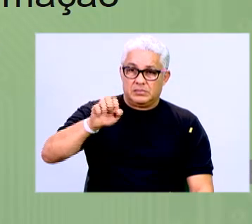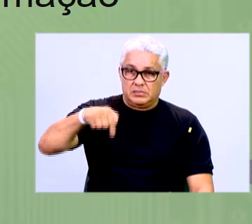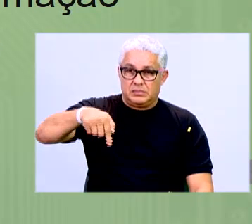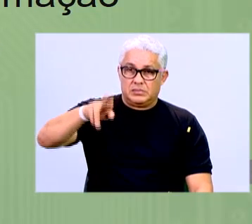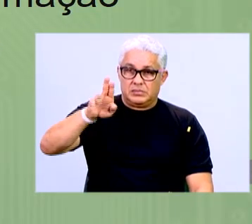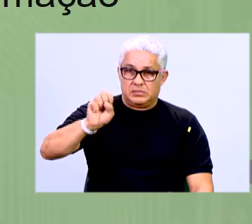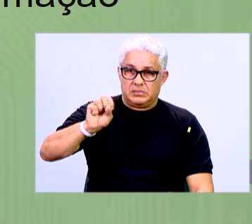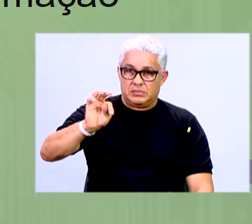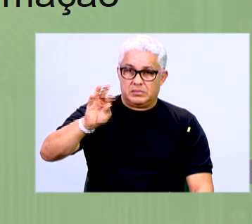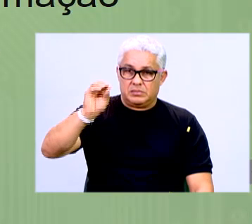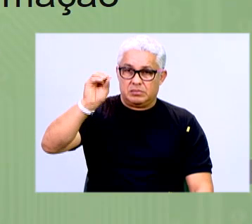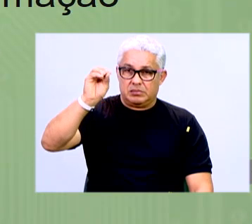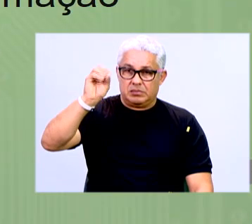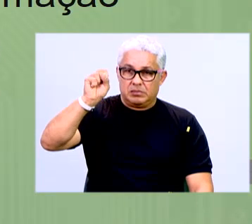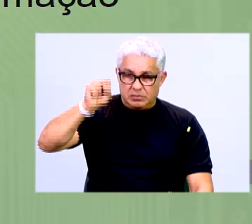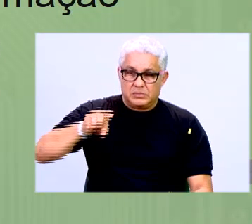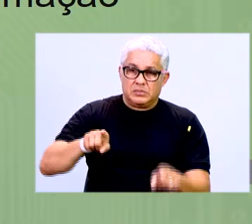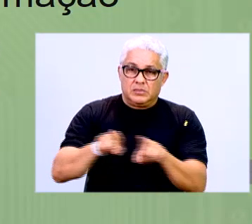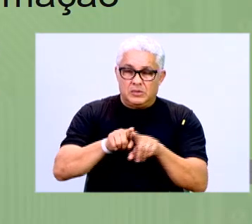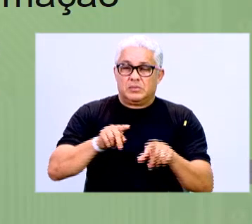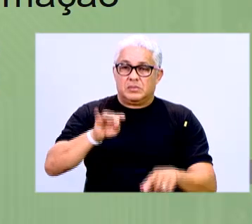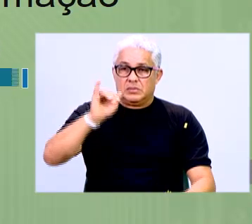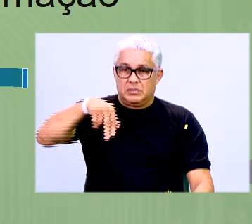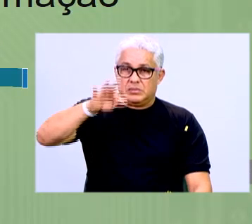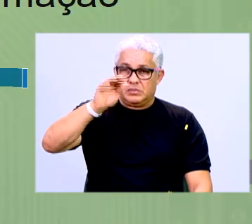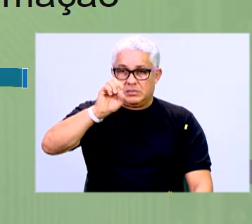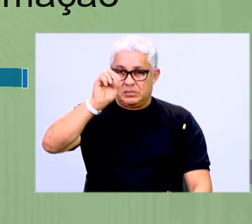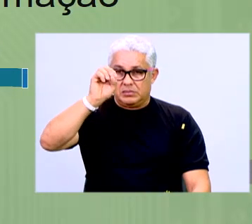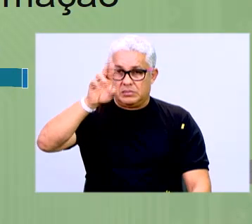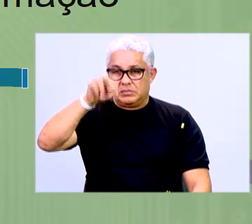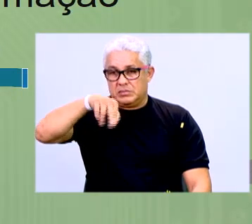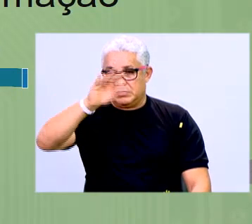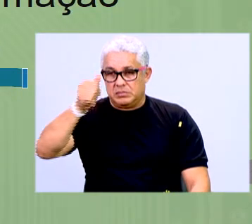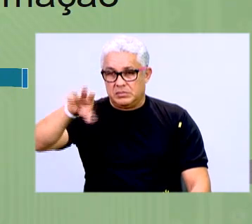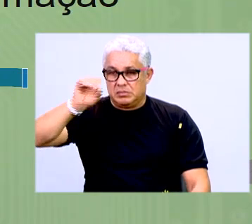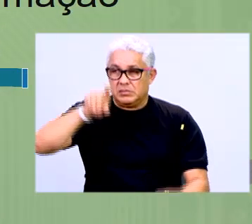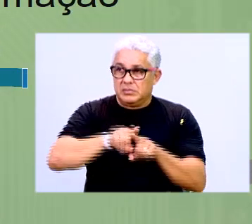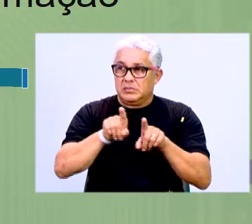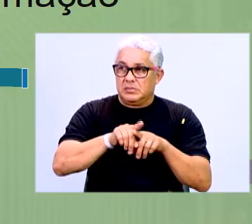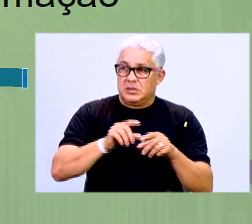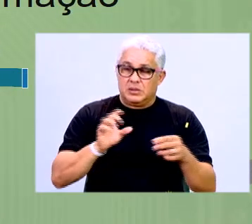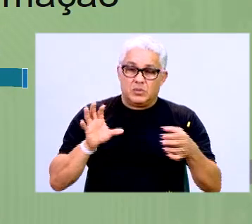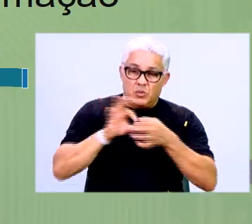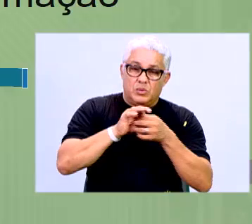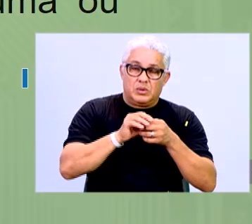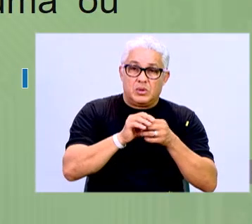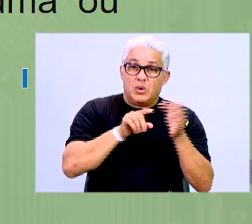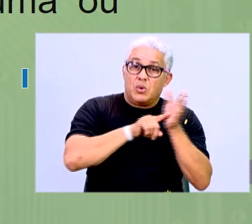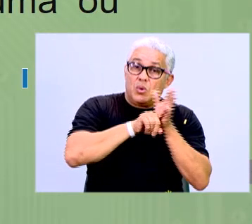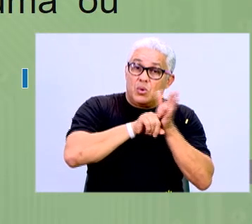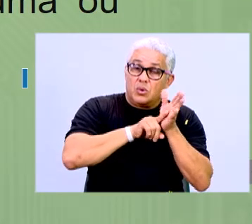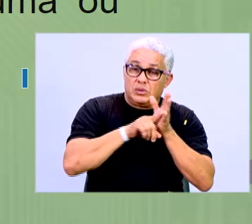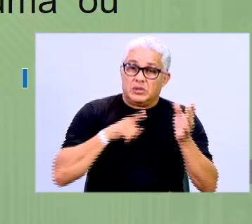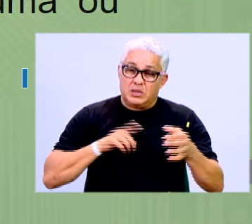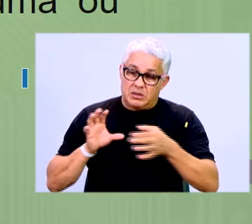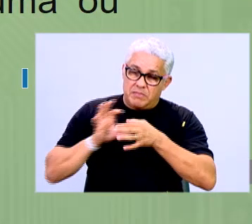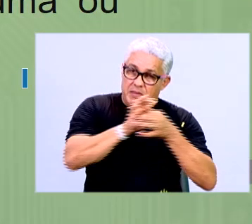uma subdivisão do requisito funcional e basicamente está ligada às consultas.